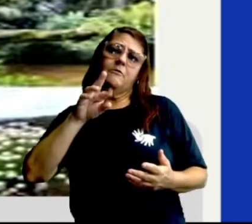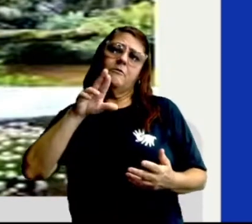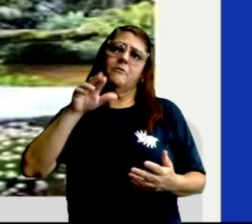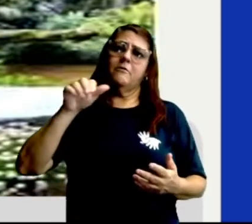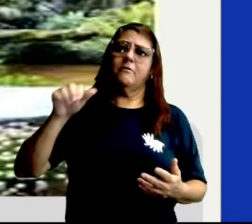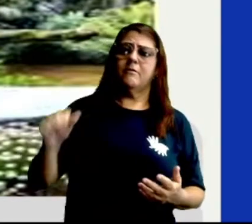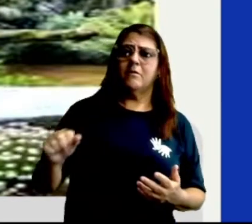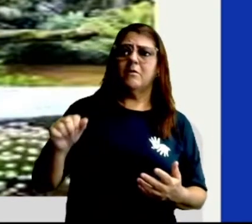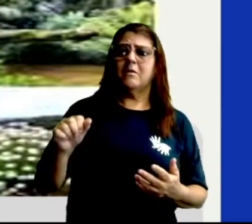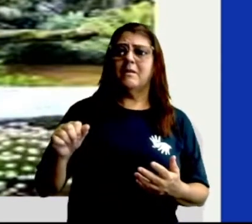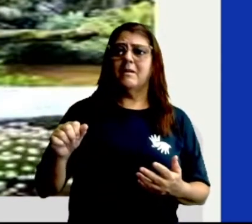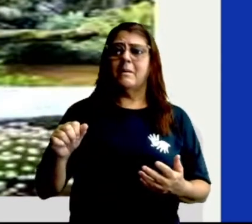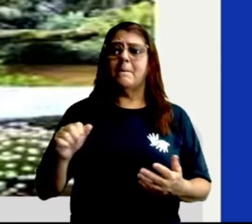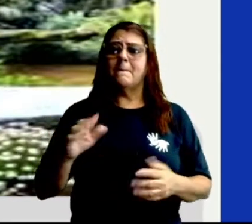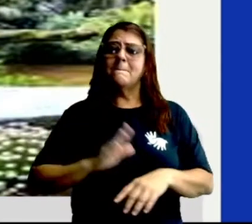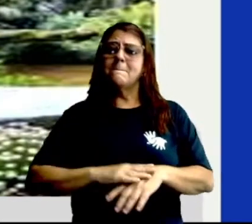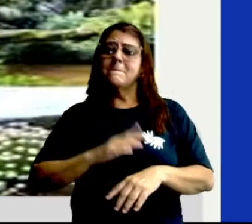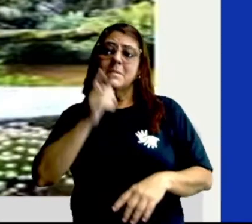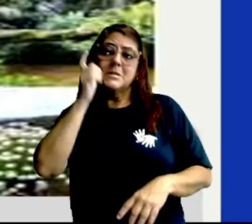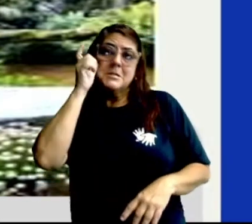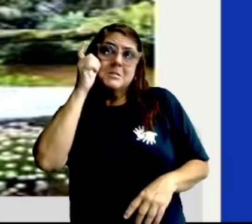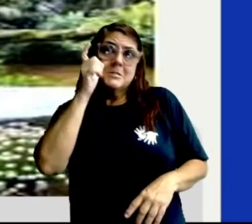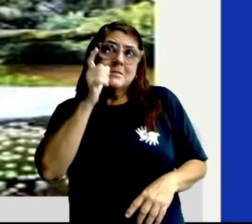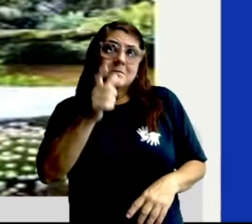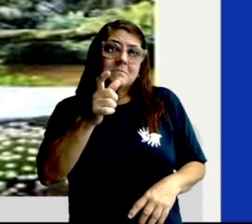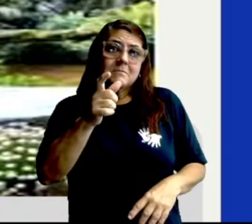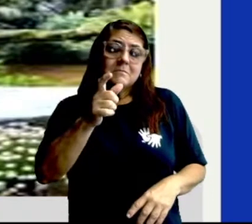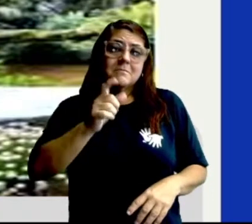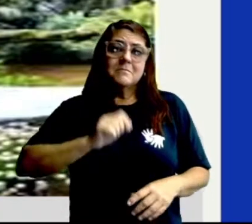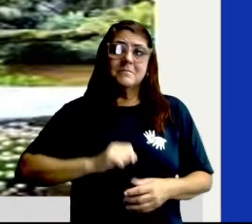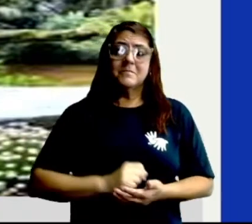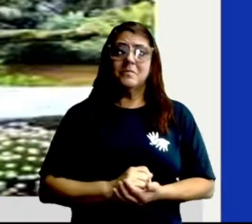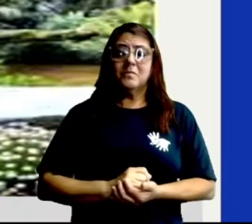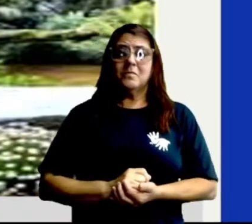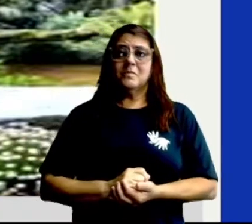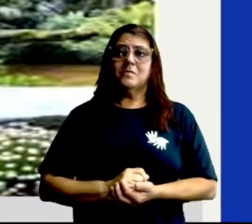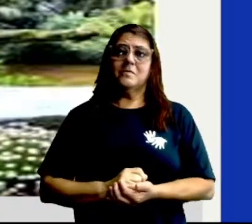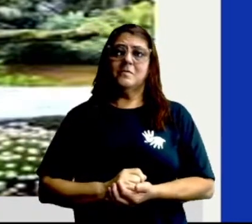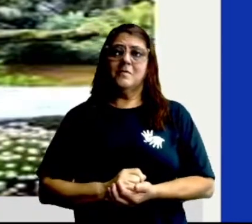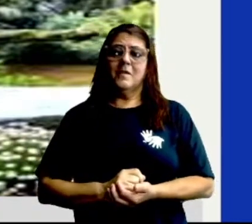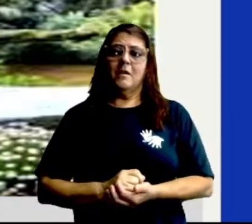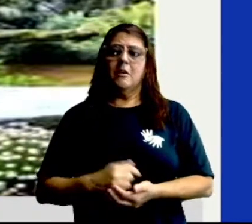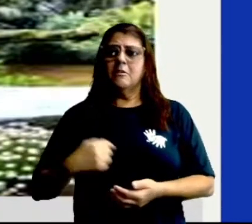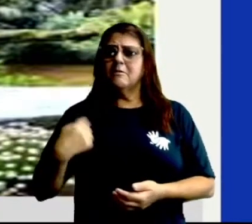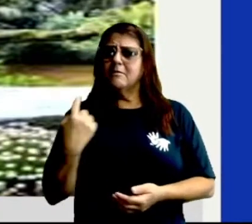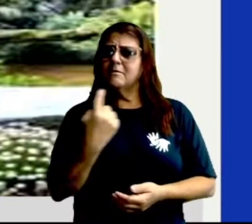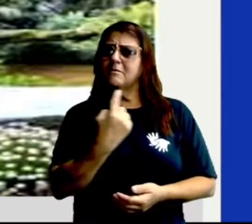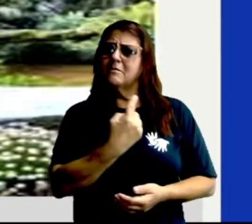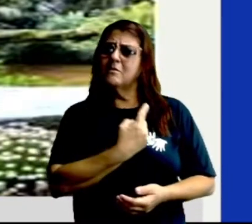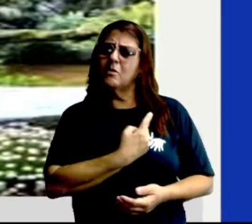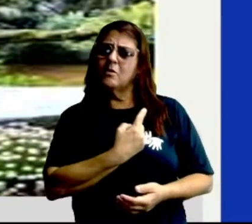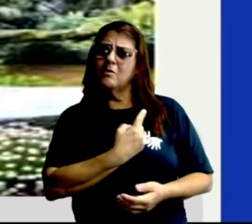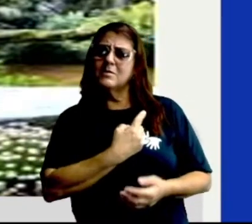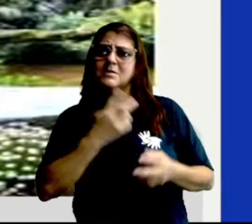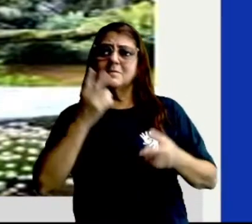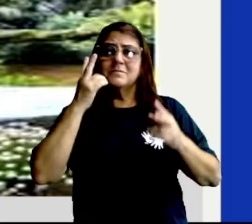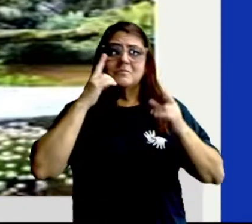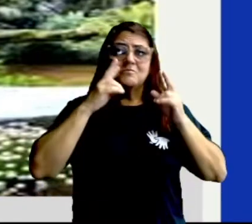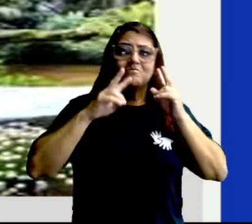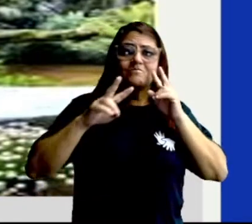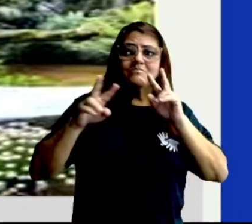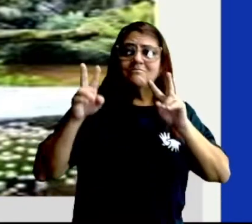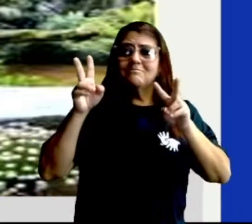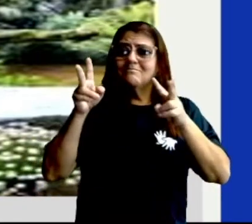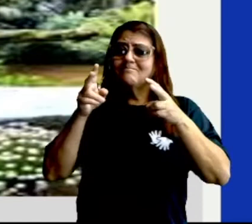e sabe o que é mais interessante pessoal o mais interessante é que a gente consegue ver em cada